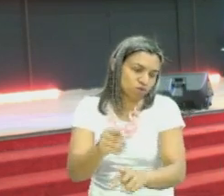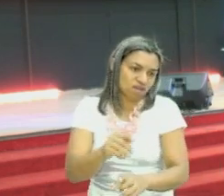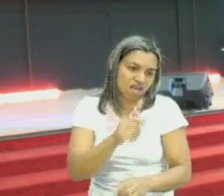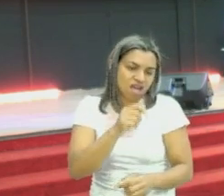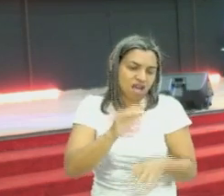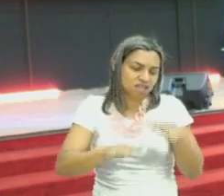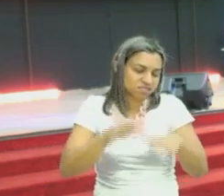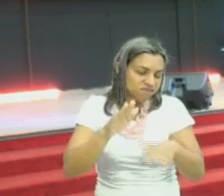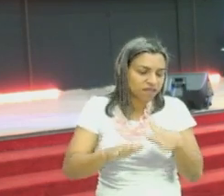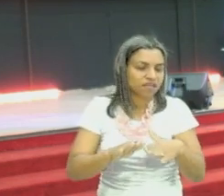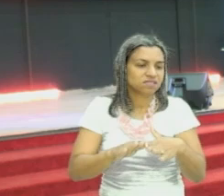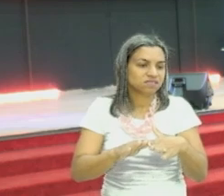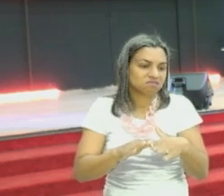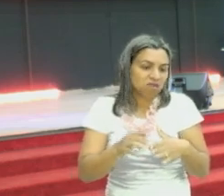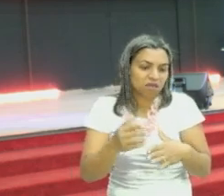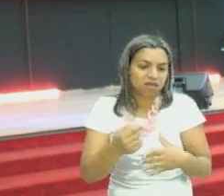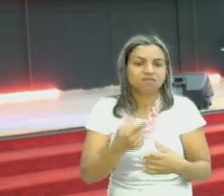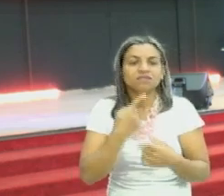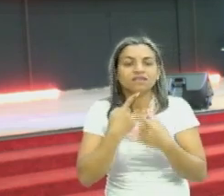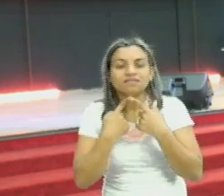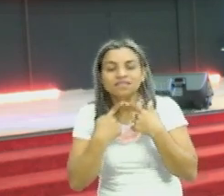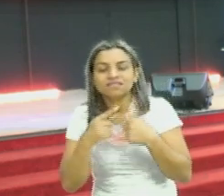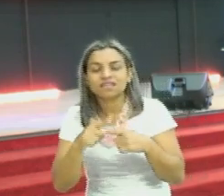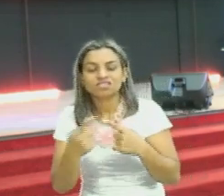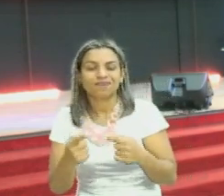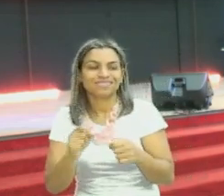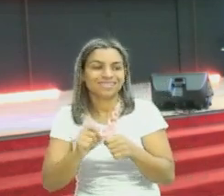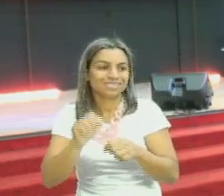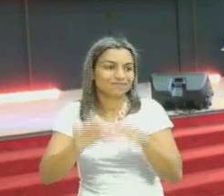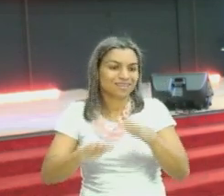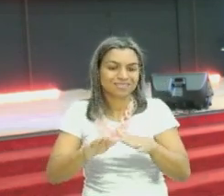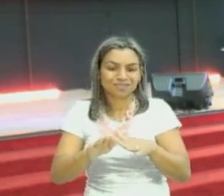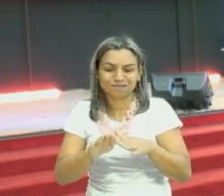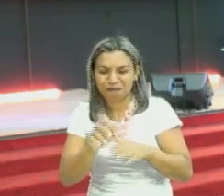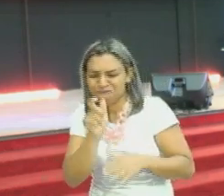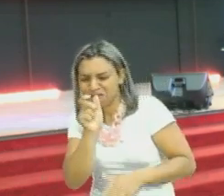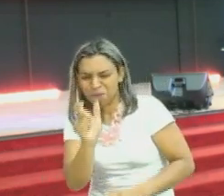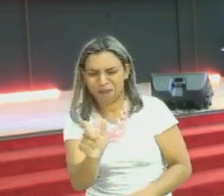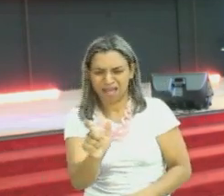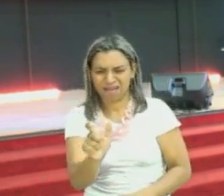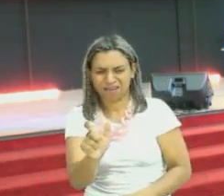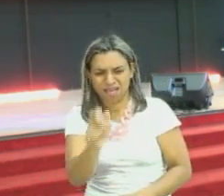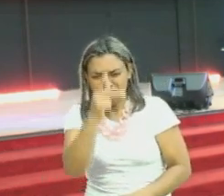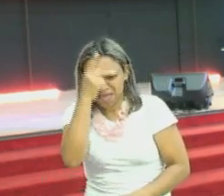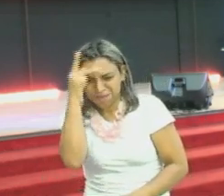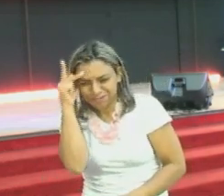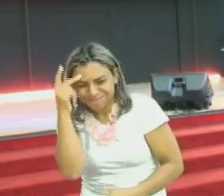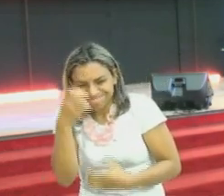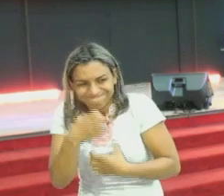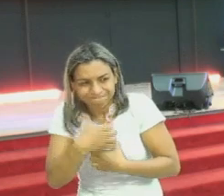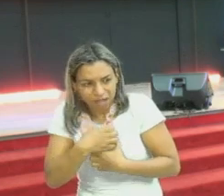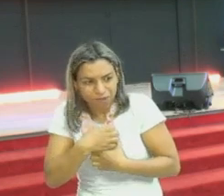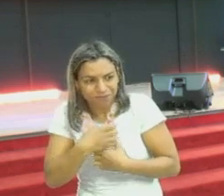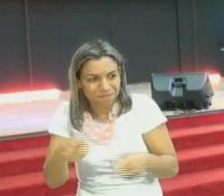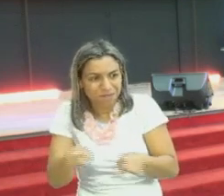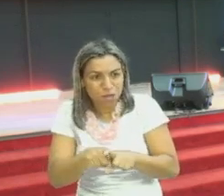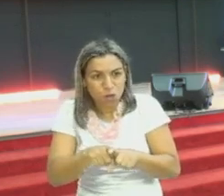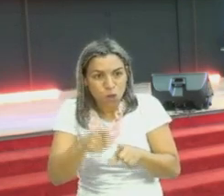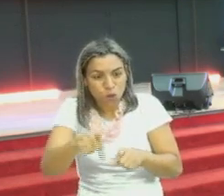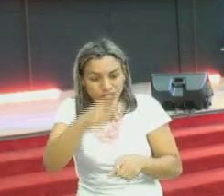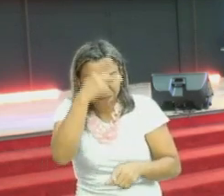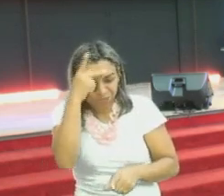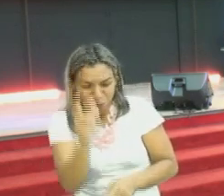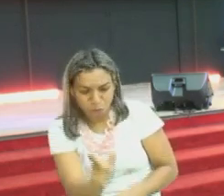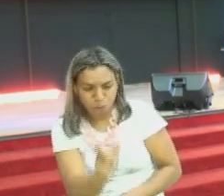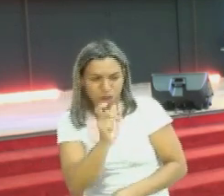fere pessoas sem perceber. E nós somos feridos. Feridos